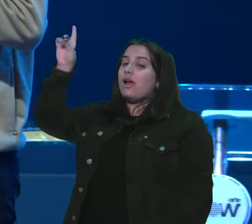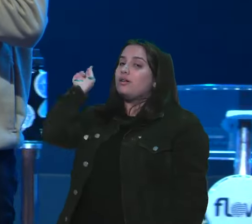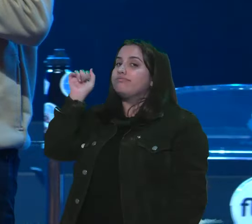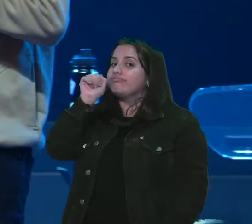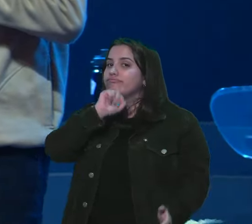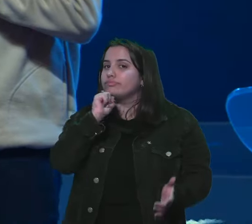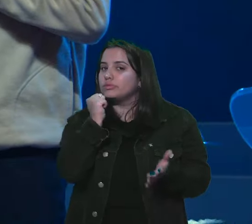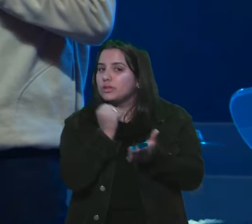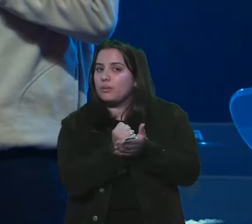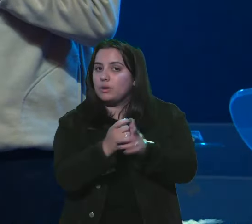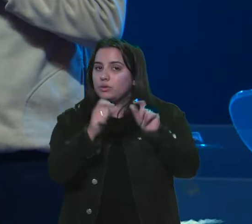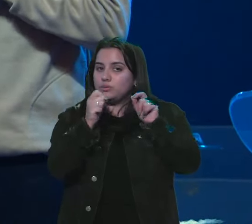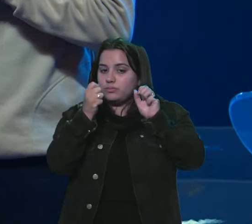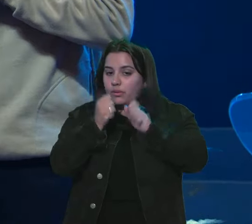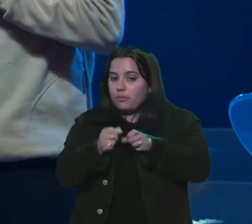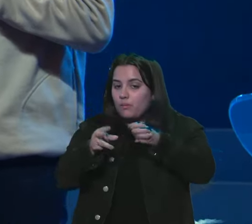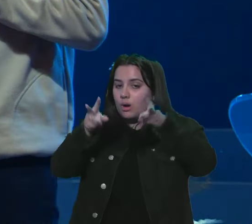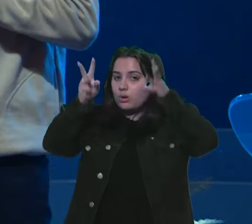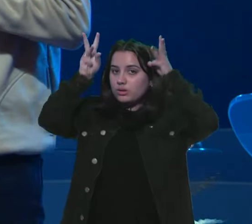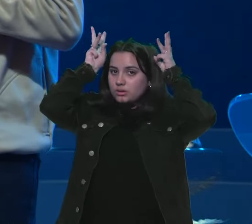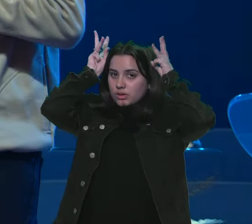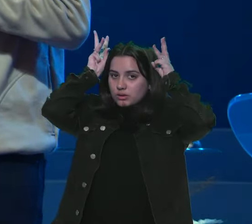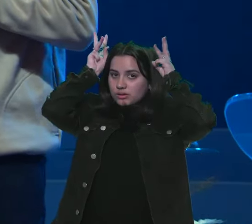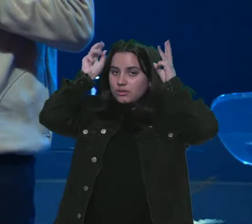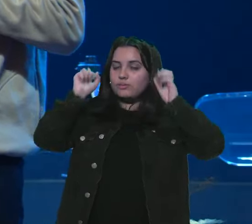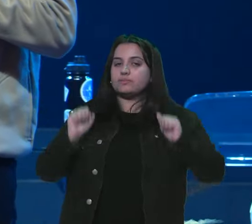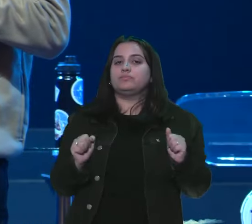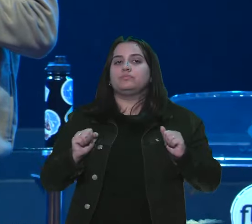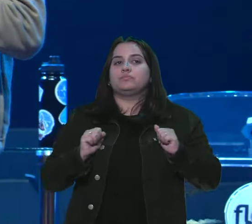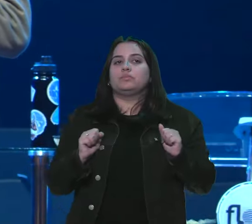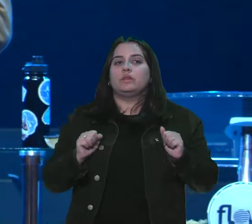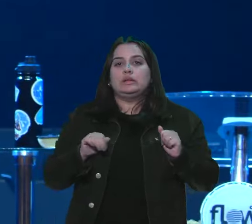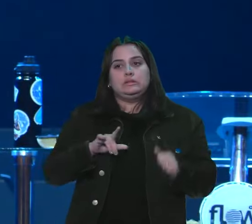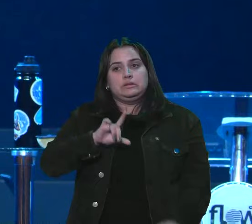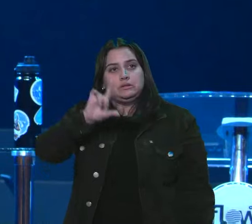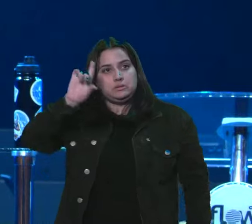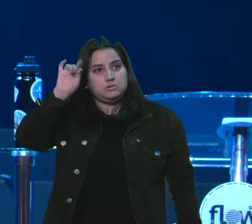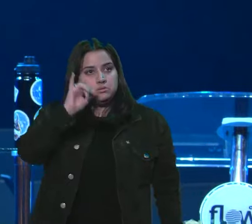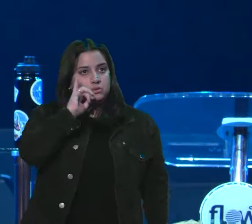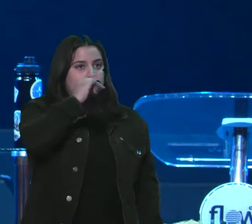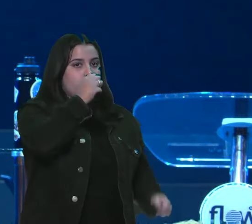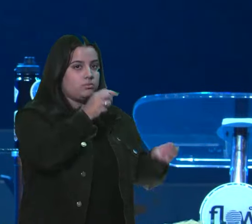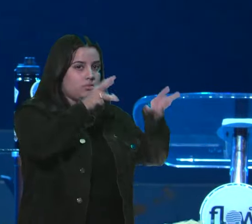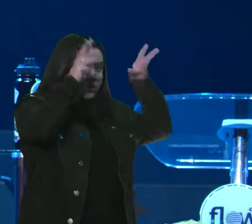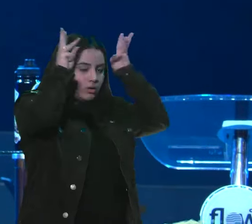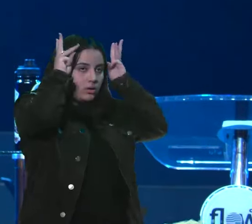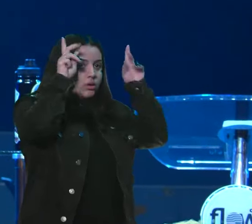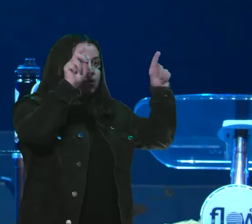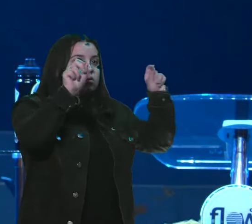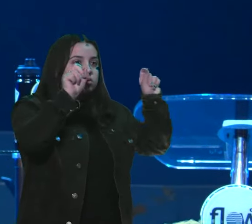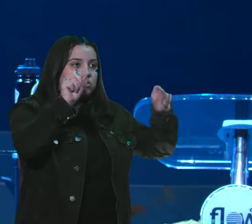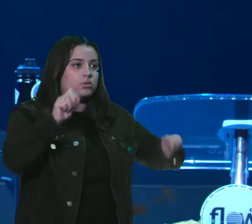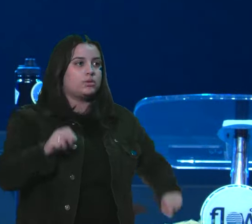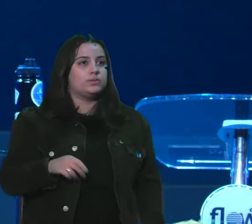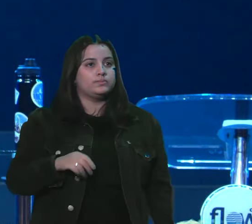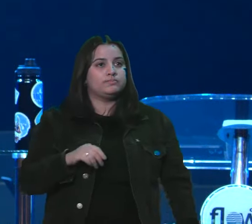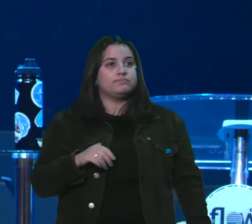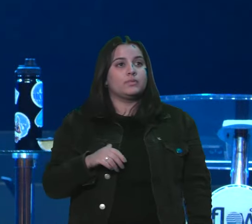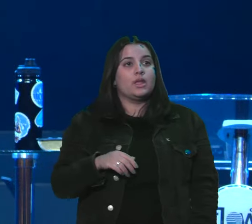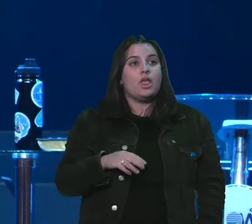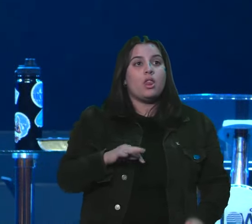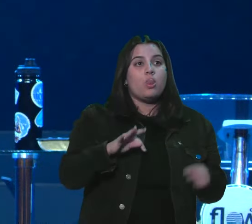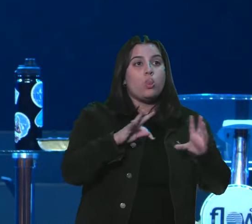Moisés, Deus por intermédio de Moisés, diz que todo judeu tinha que ter em seu manto